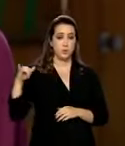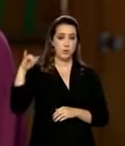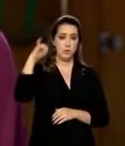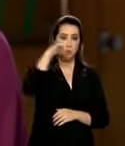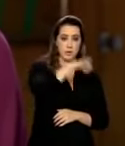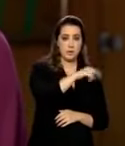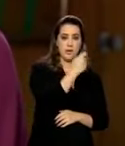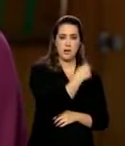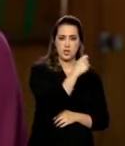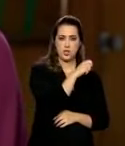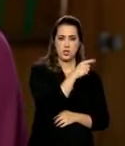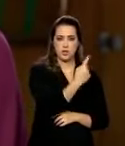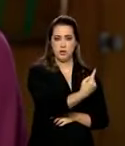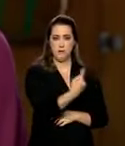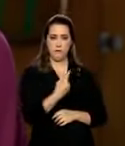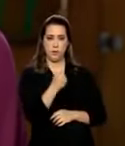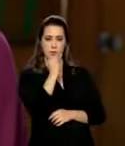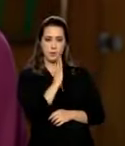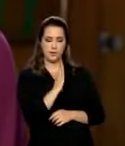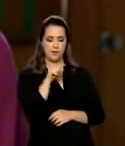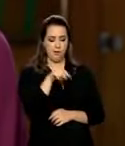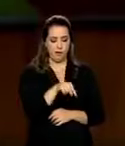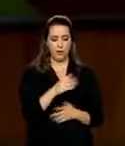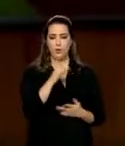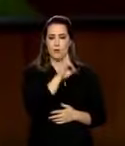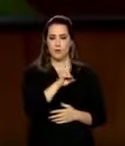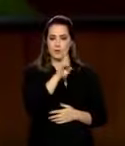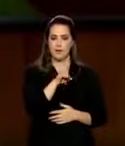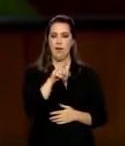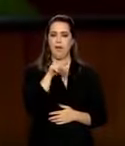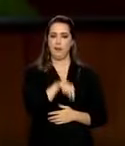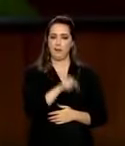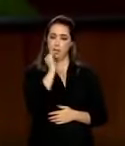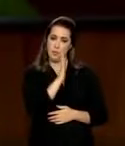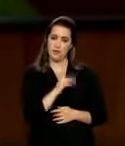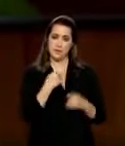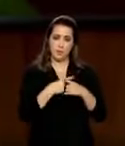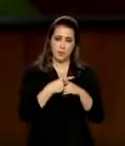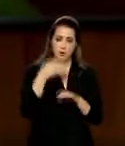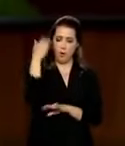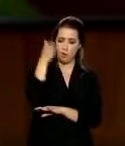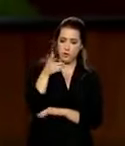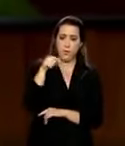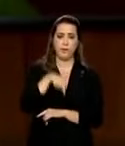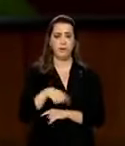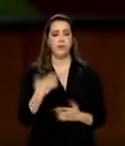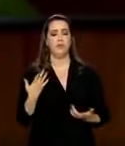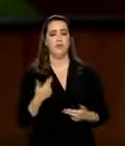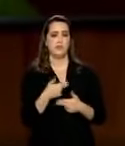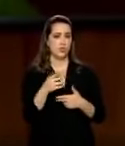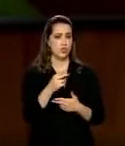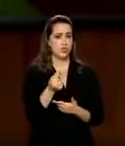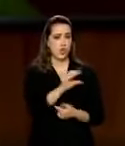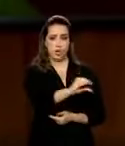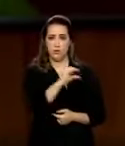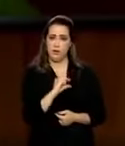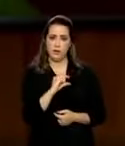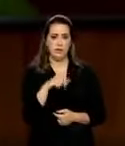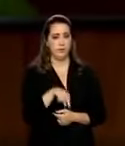vir para o Brasil, vai pousar no Brasil. Está na cara que ele vai usar a nossa rede hoteleira de lá, é mais recurso que entra para nós.